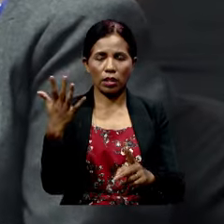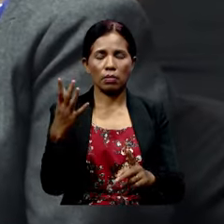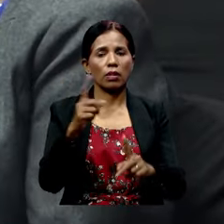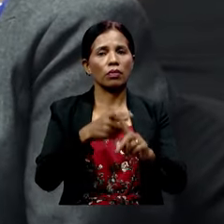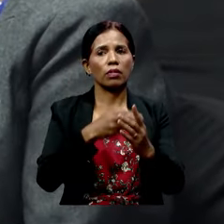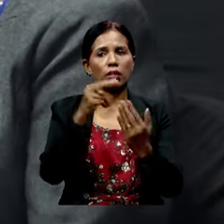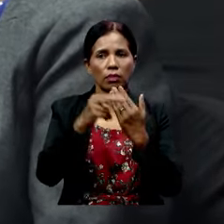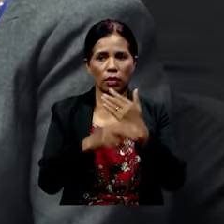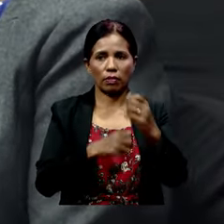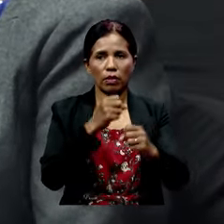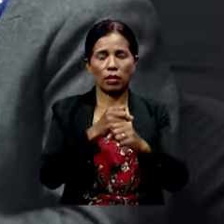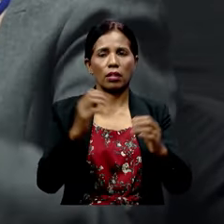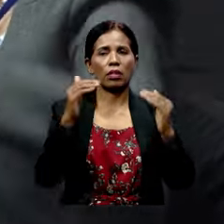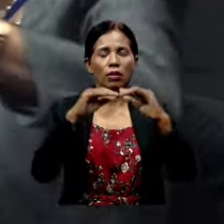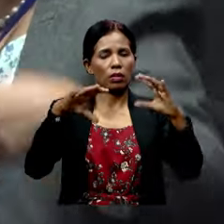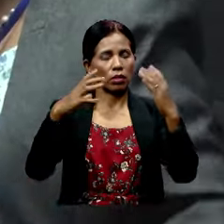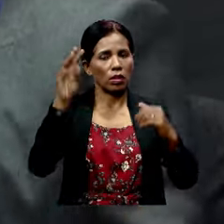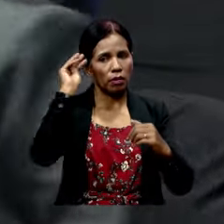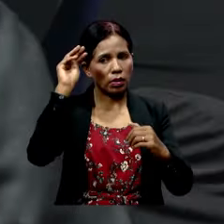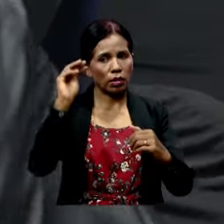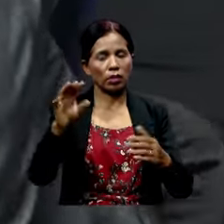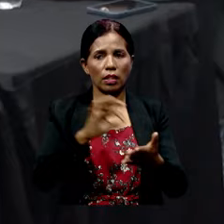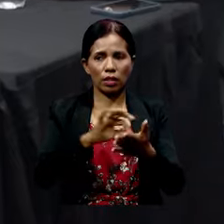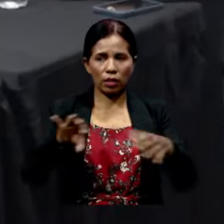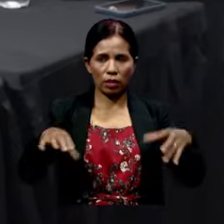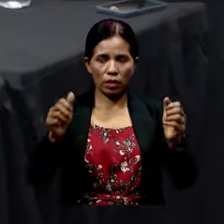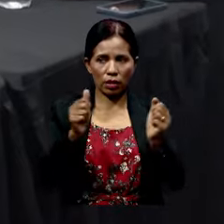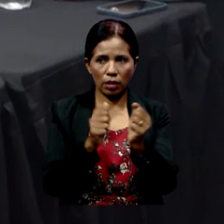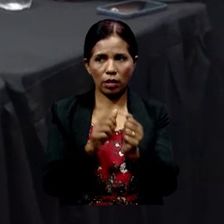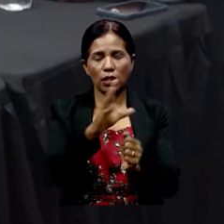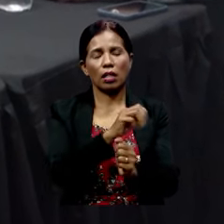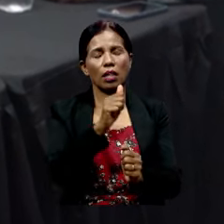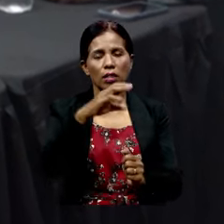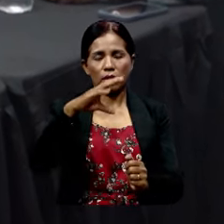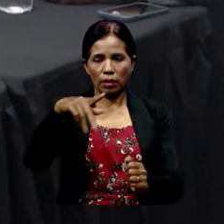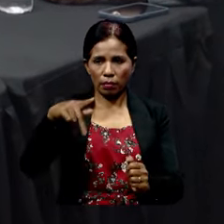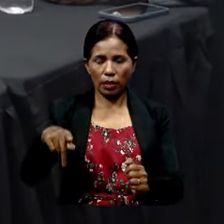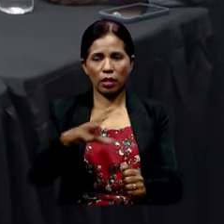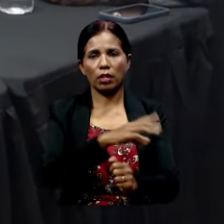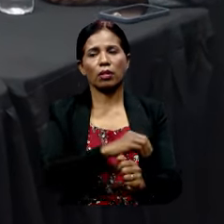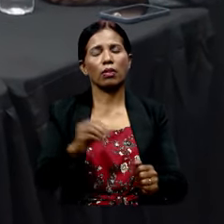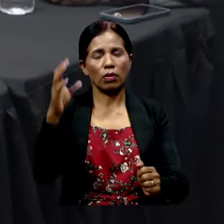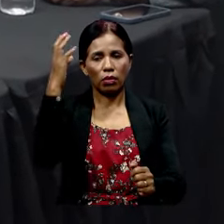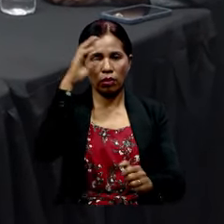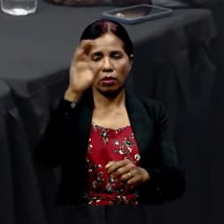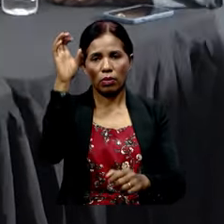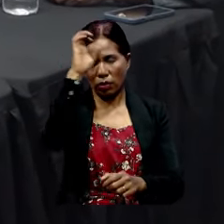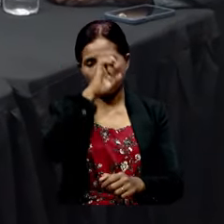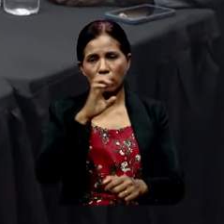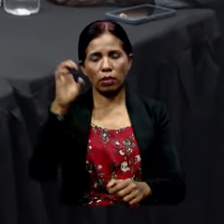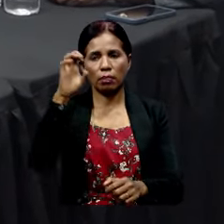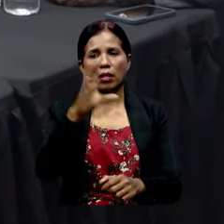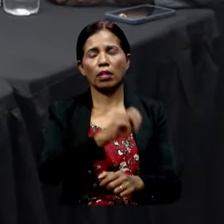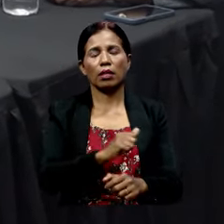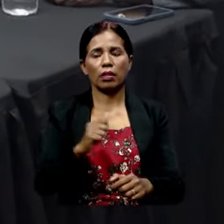novembro, tinang ne. E a reunião Conselho-Ministro refere se assina acordo entre ACP no União Europeia, nebe hanaran acordo